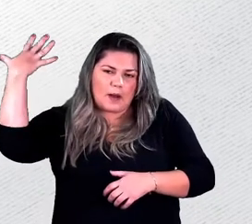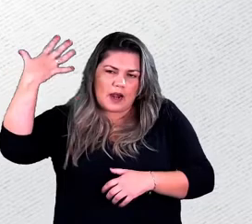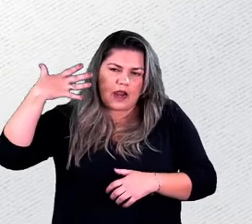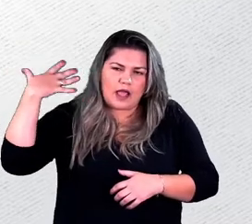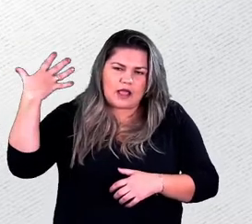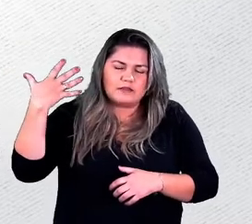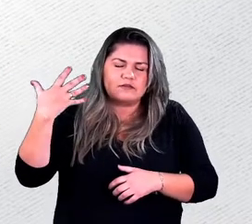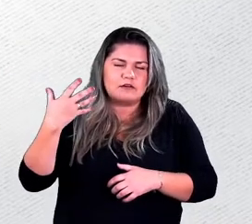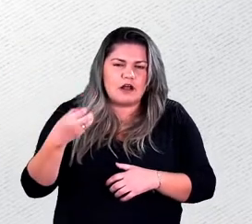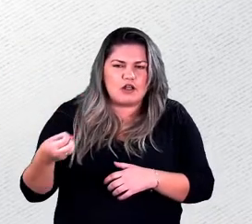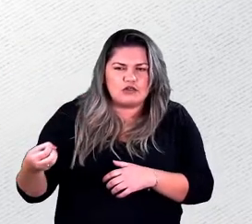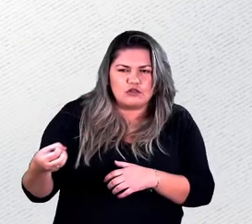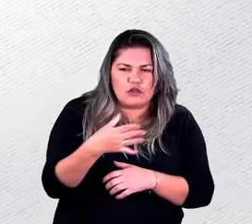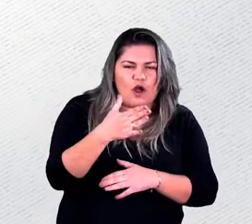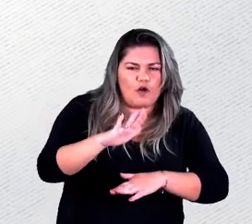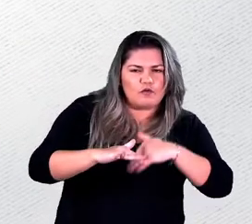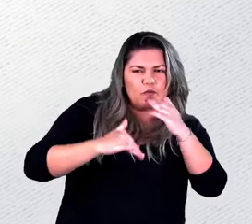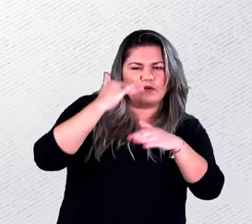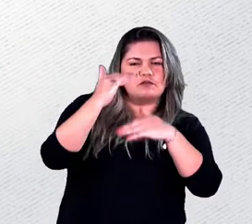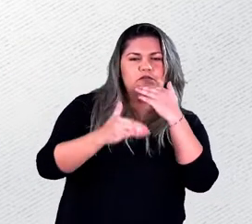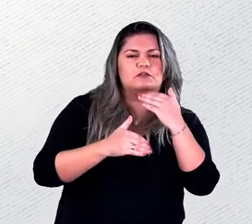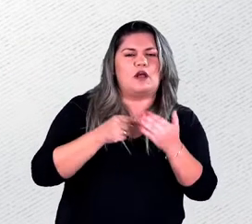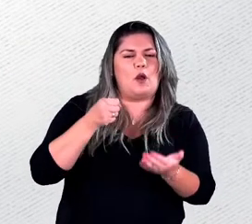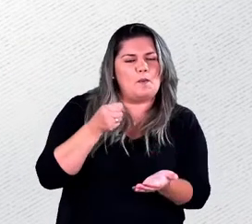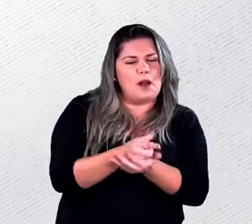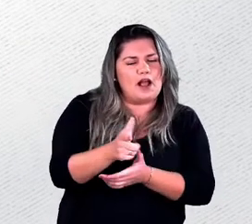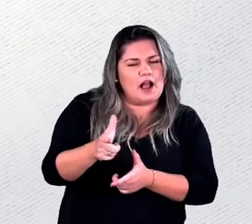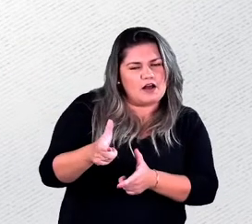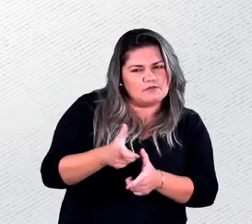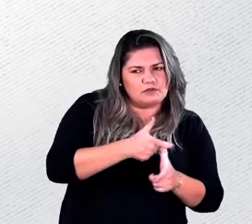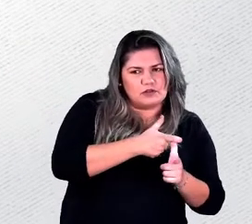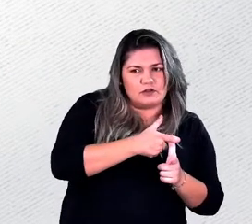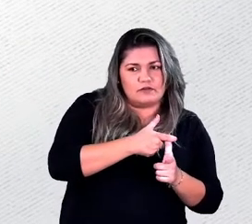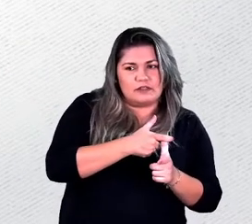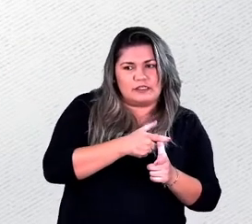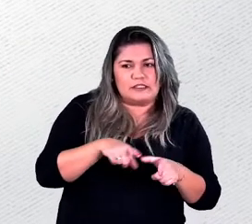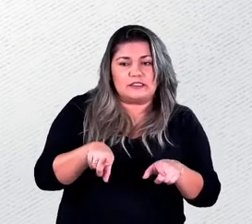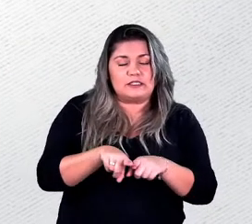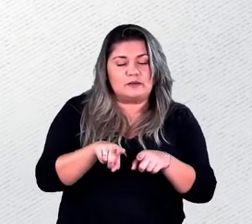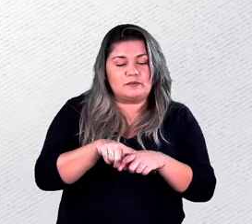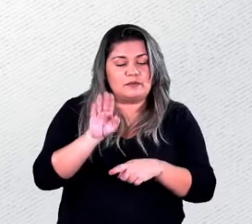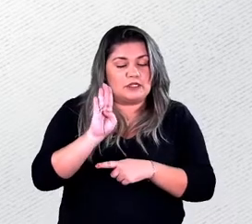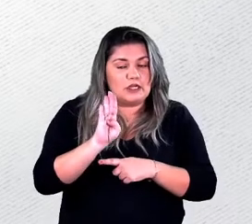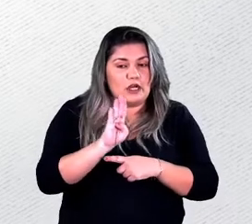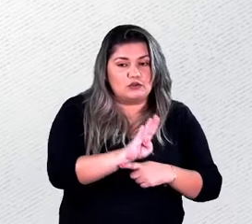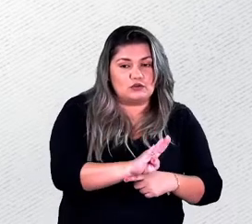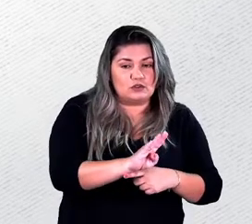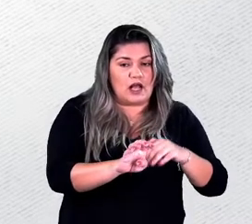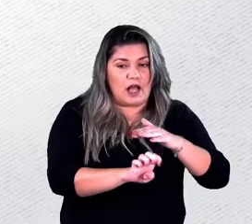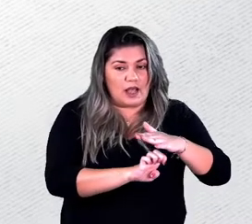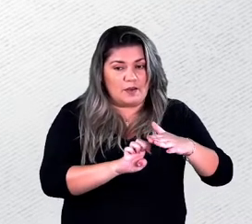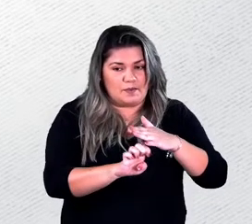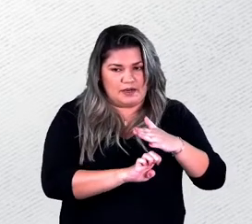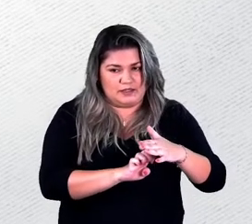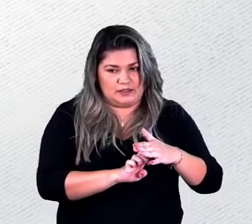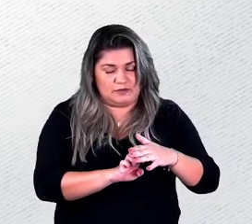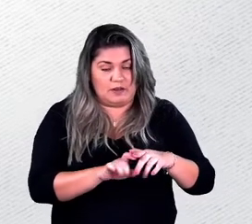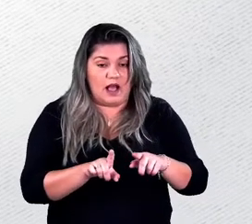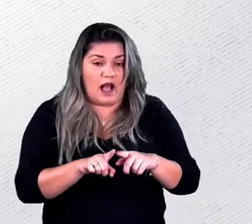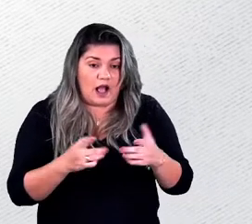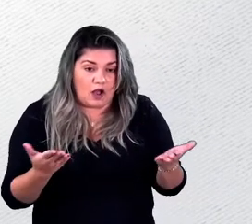intervenção do Ministério Público e eu queria doutor Daniel se me permites fazendo uma breve